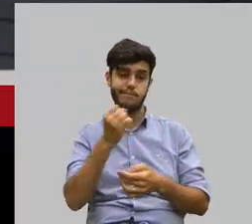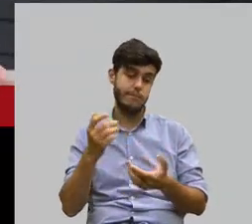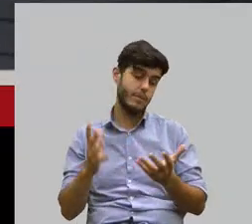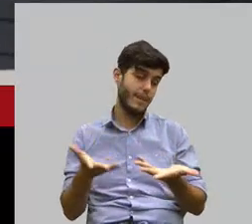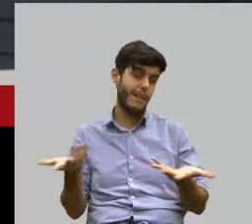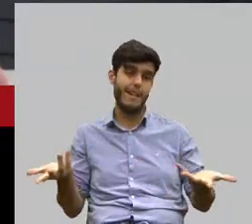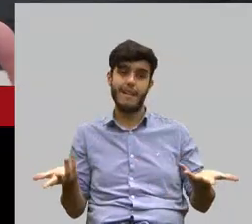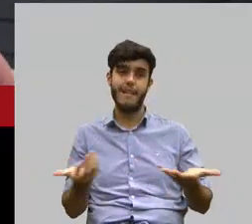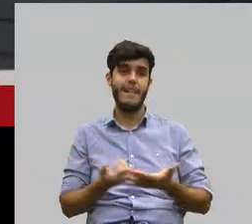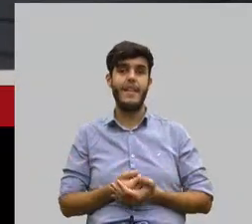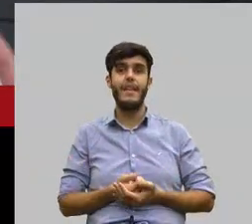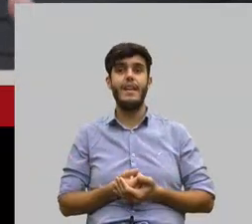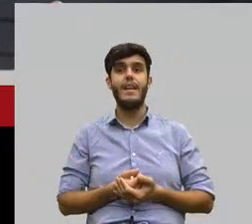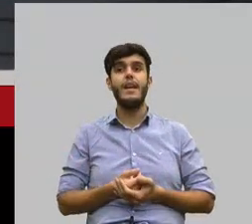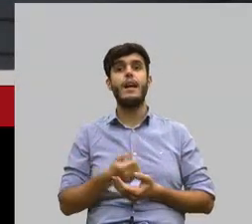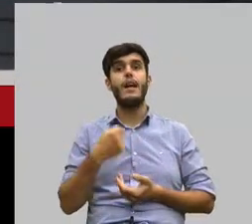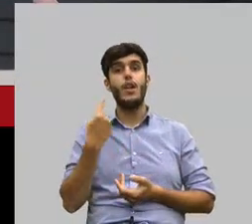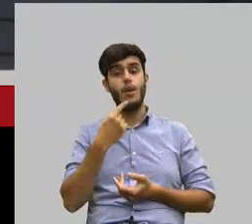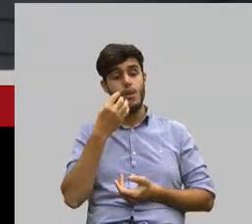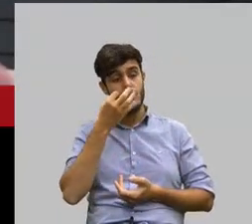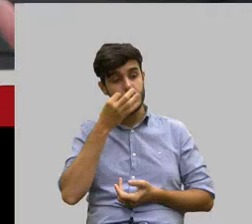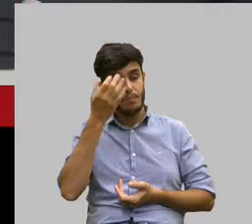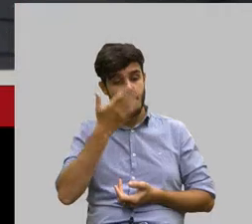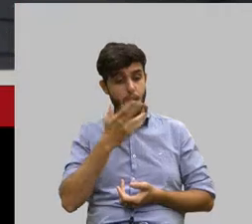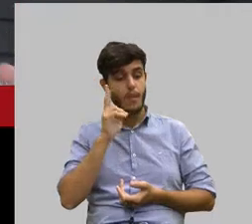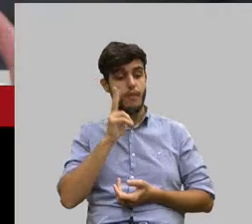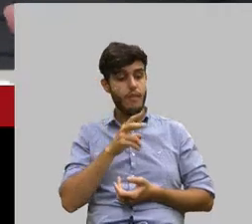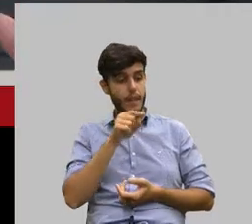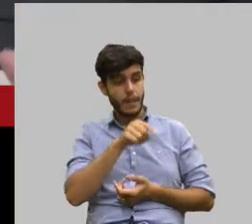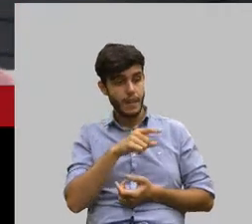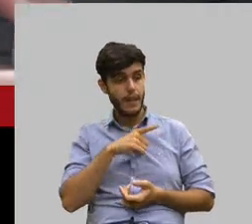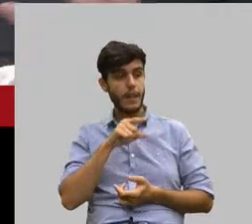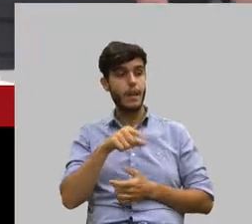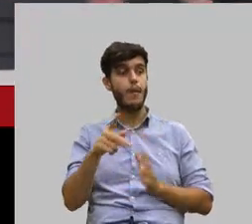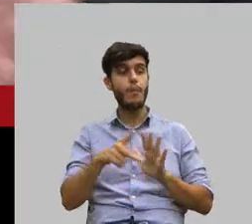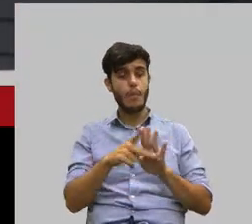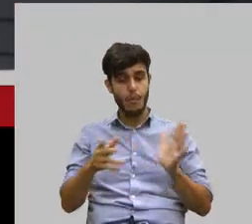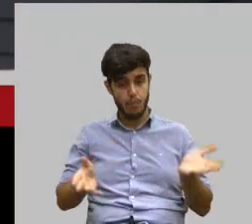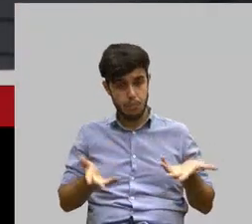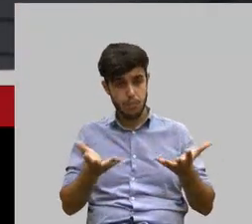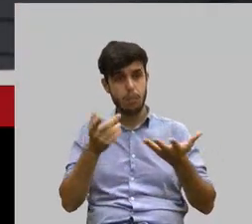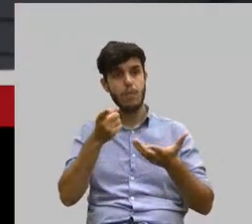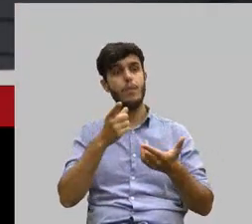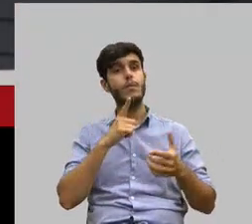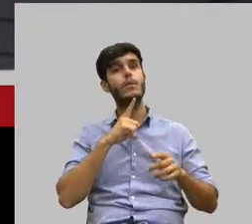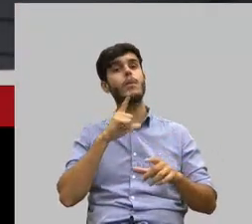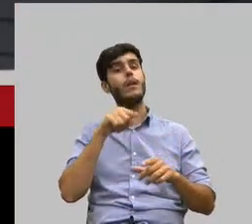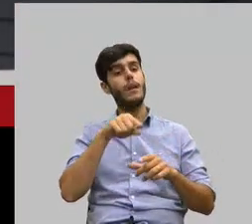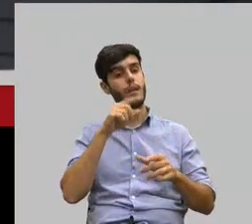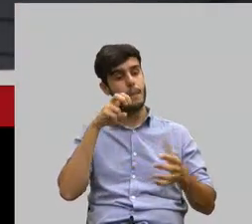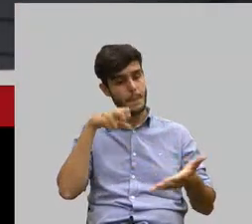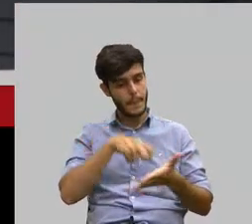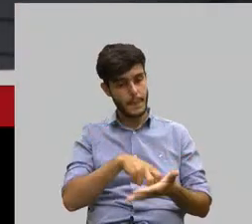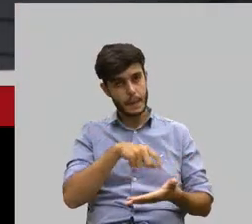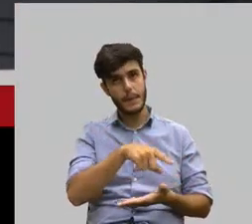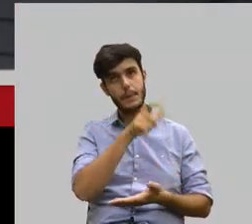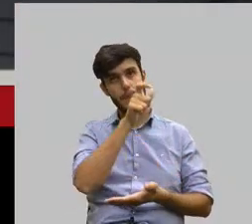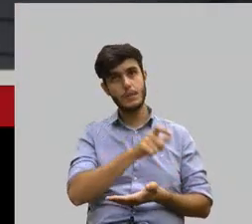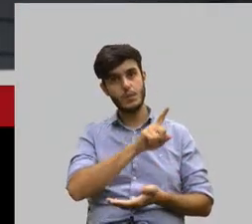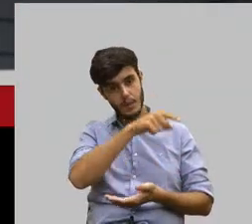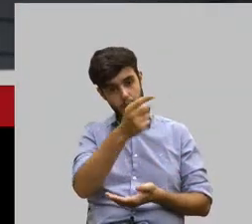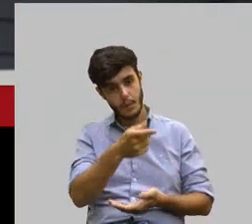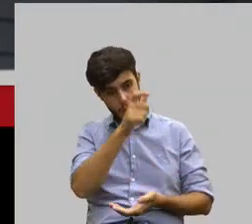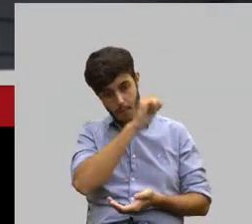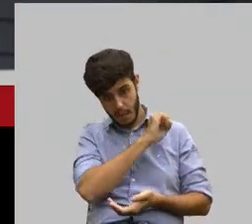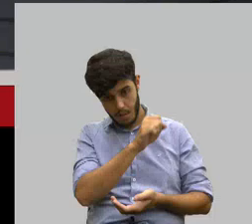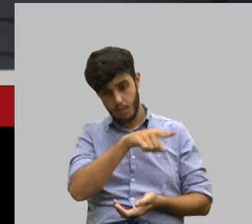eh provarmos a autoria fazermos prova especialmente buscarmos a condenação na fase subsequente né Então